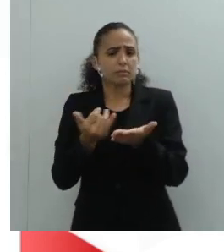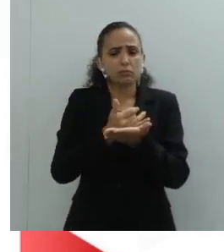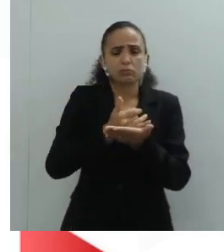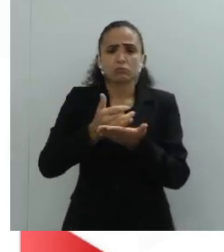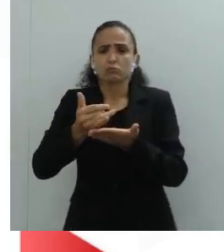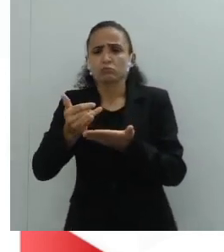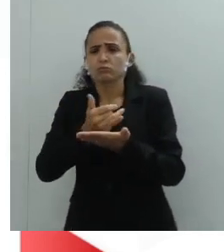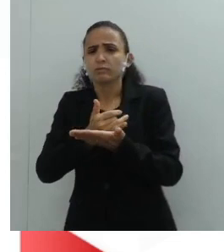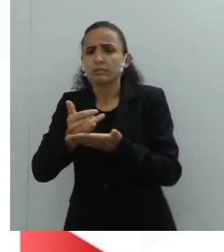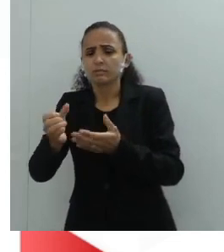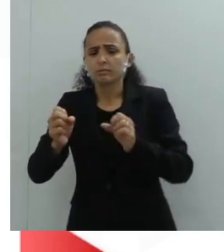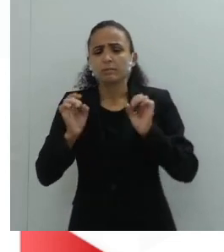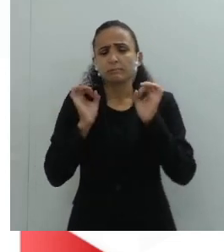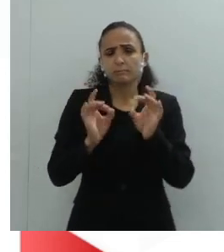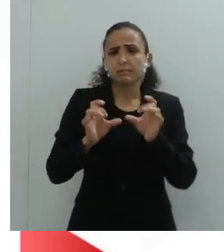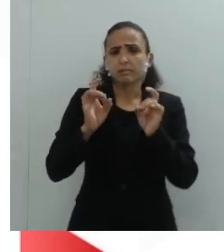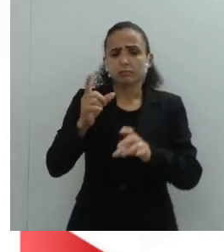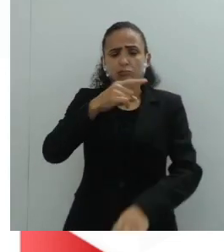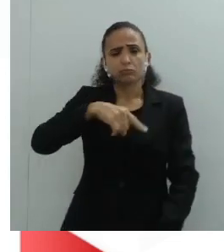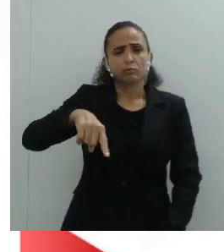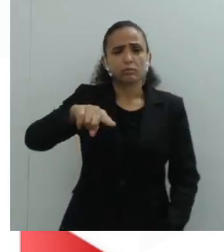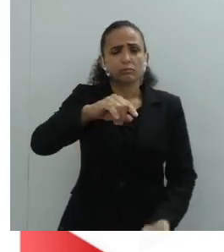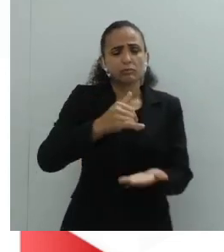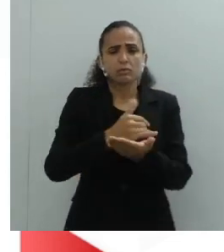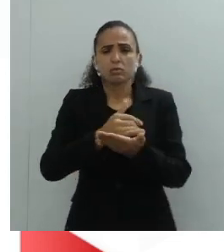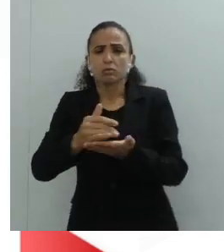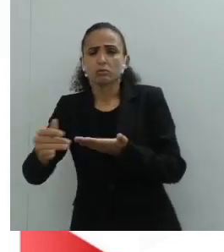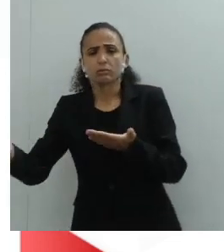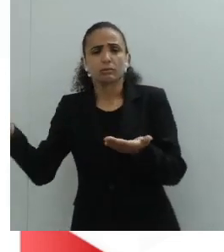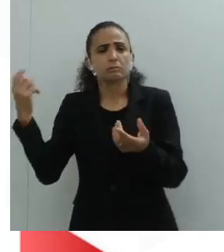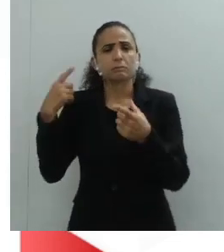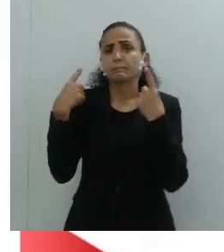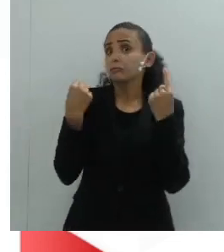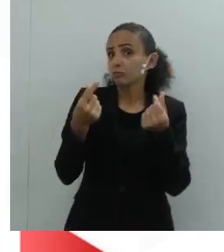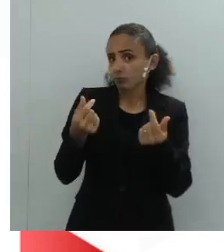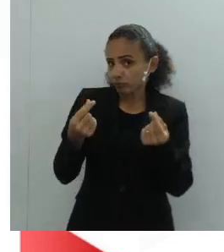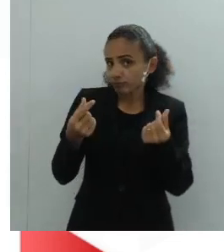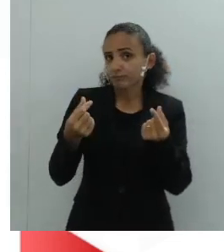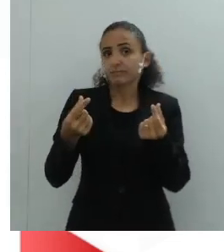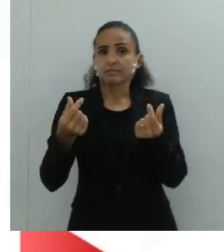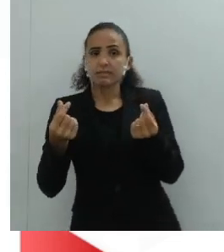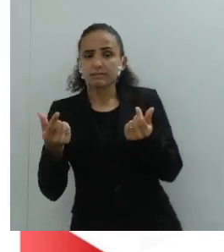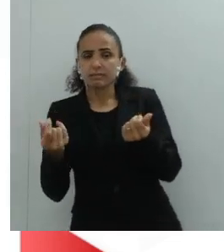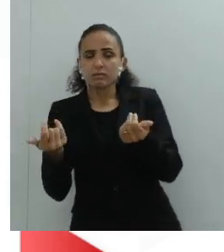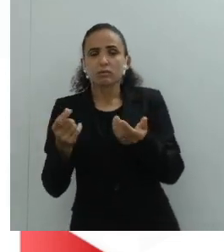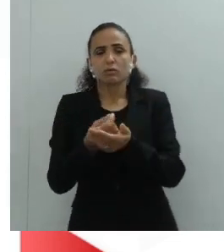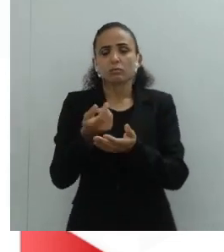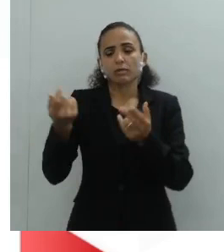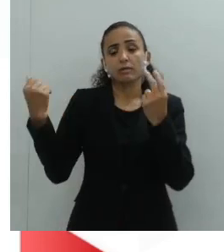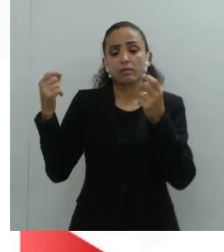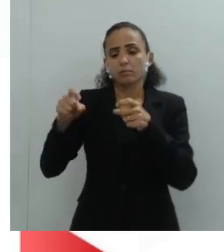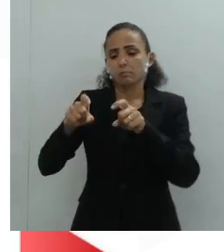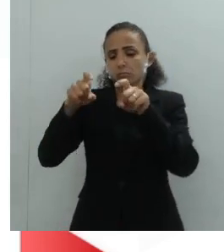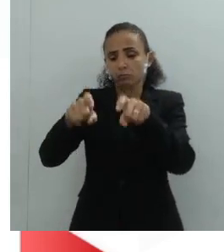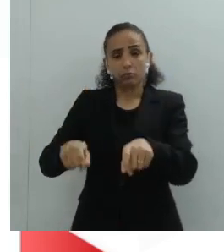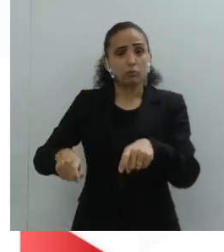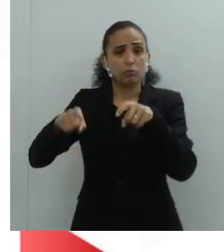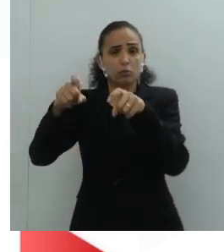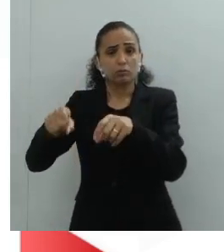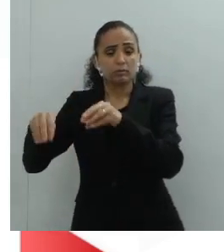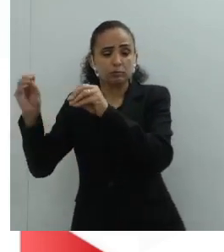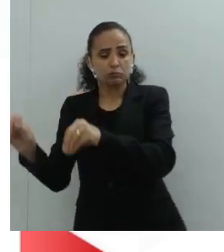surgimento desse comércio através do lucro, né? Desse êxodo rural para os